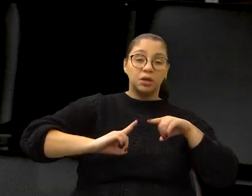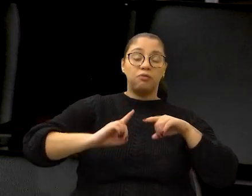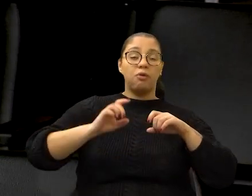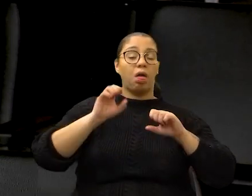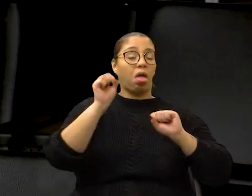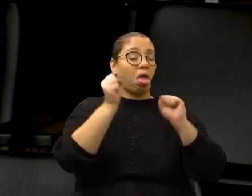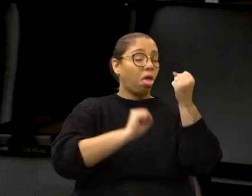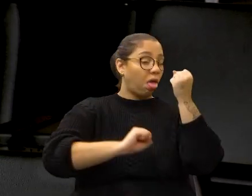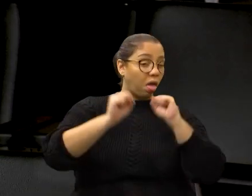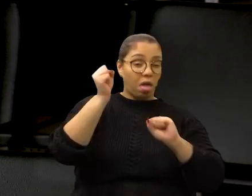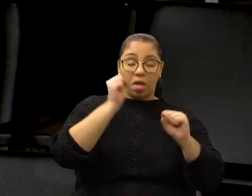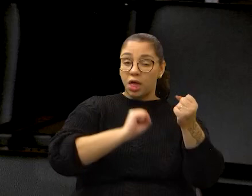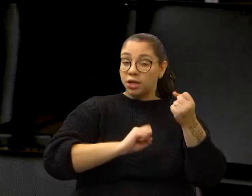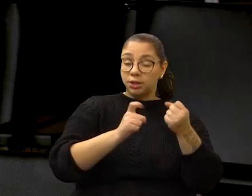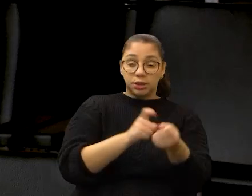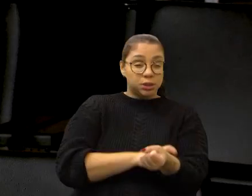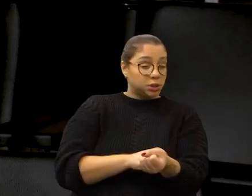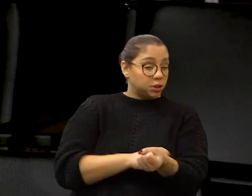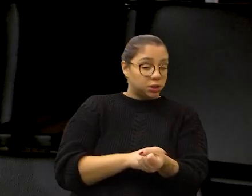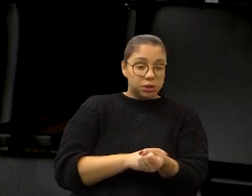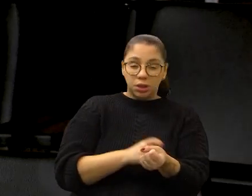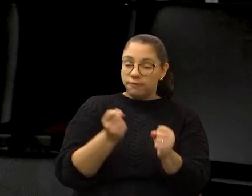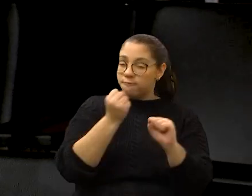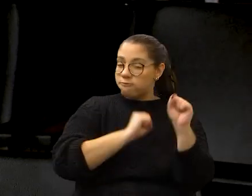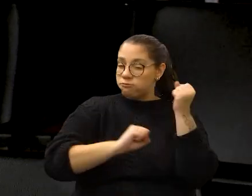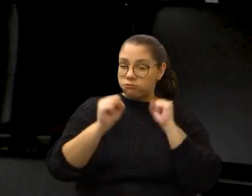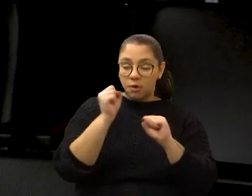crianças agressivas, né?